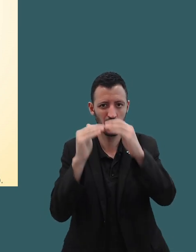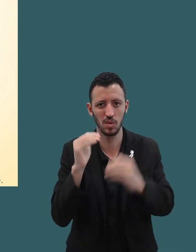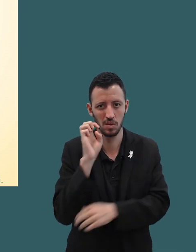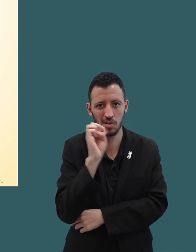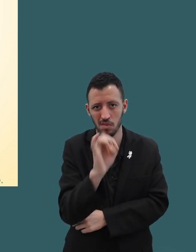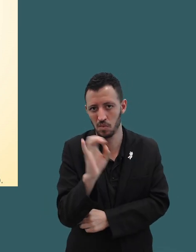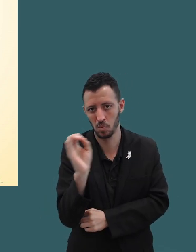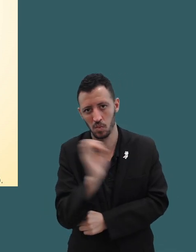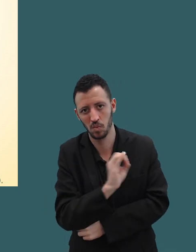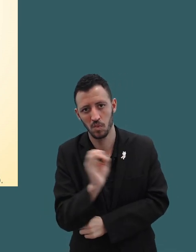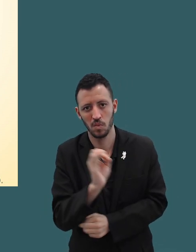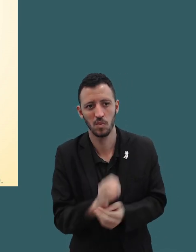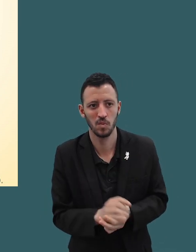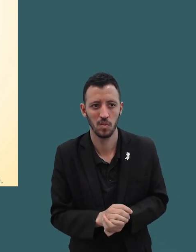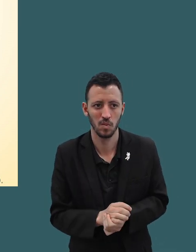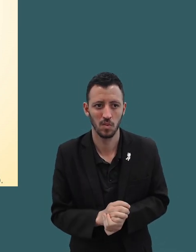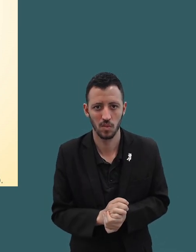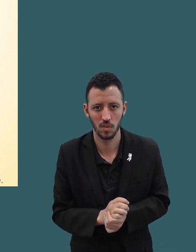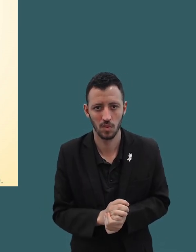gente